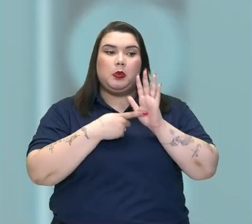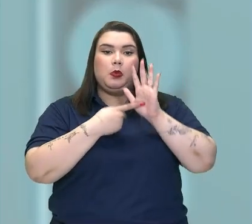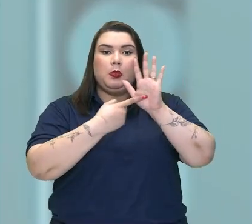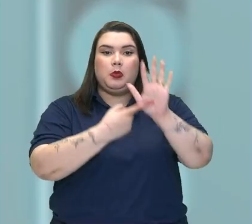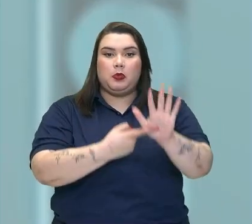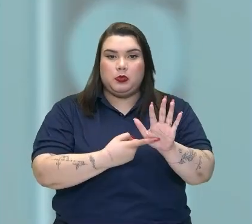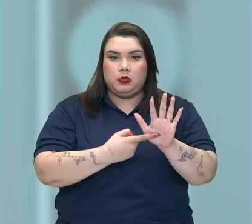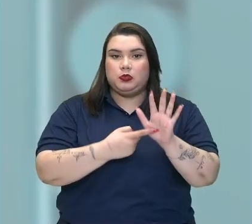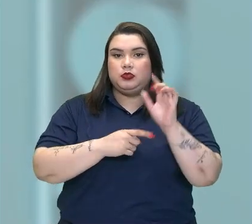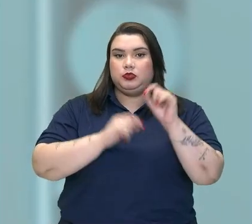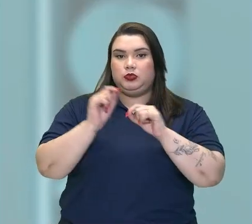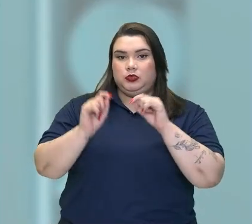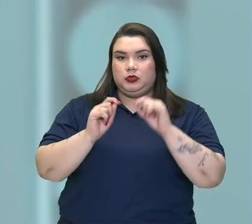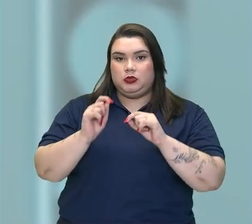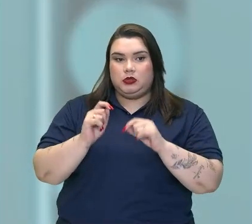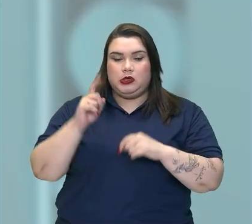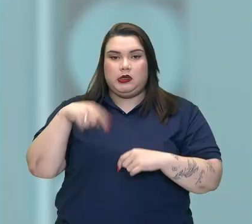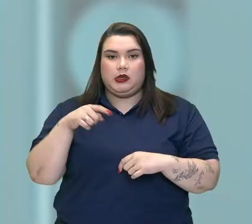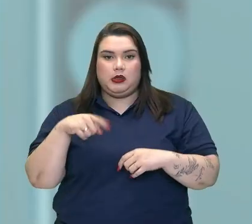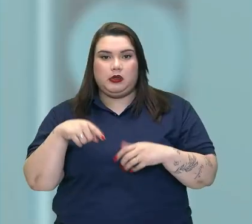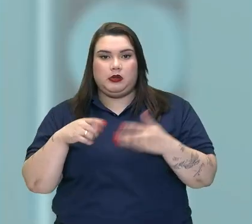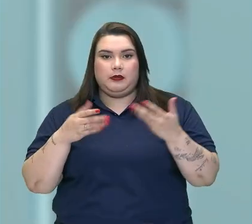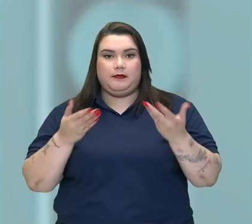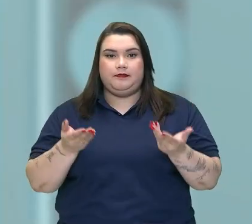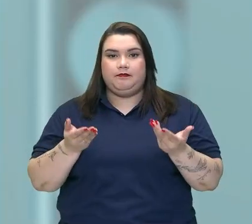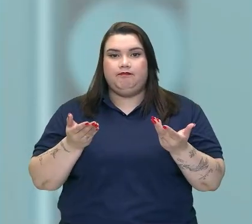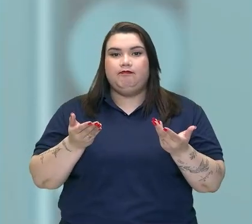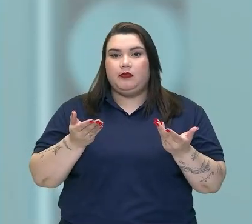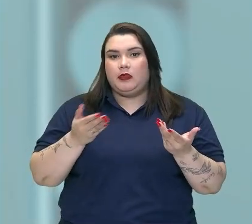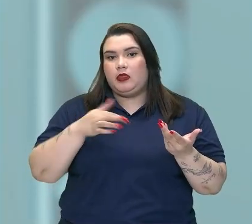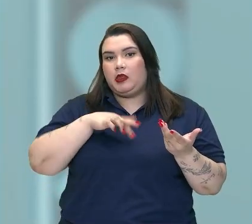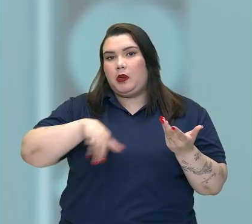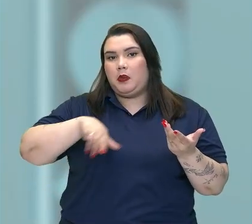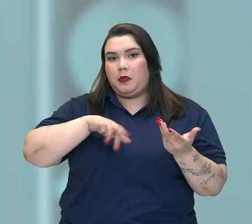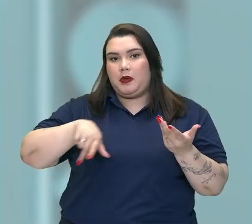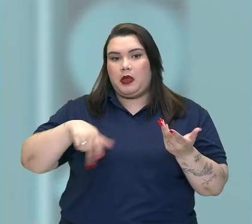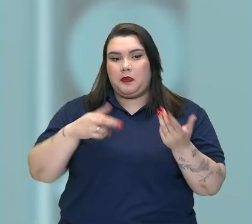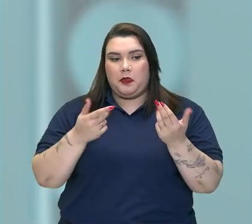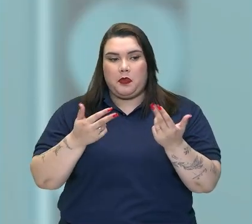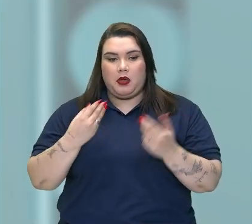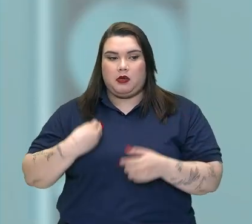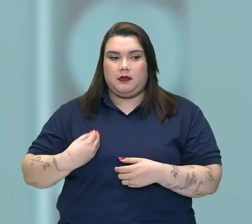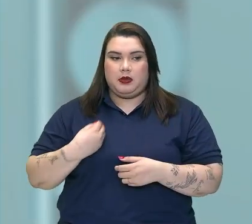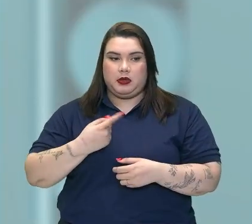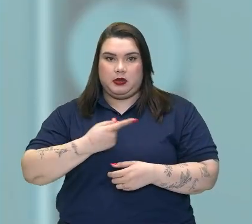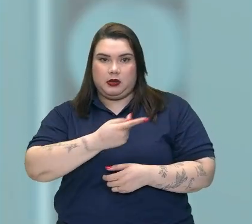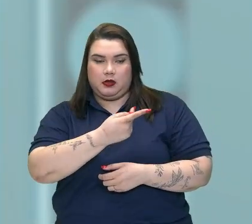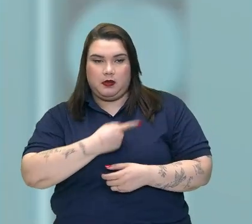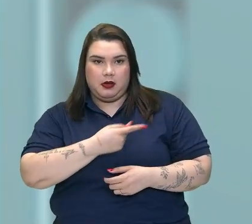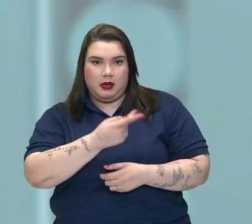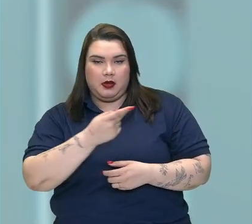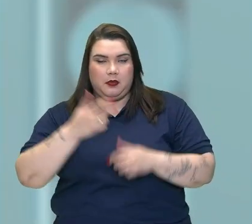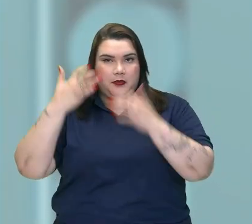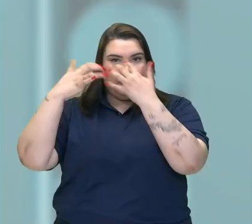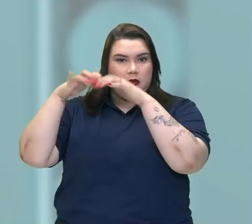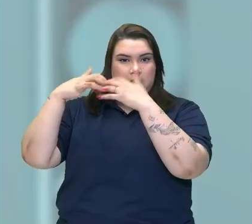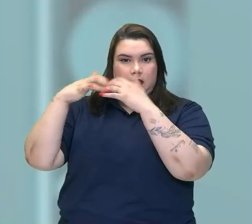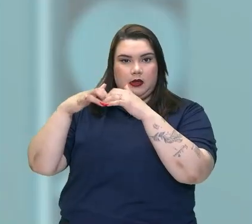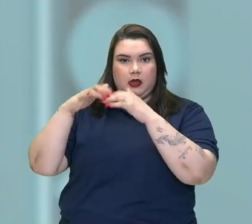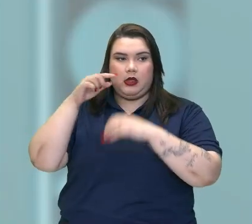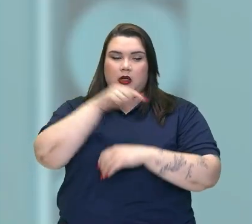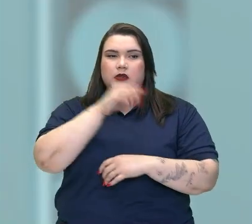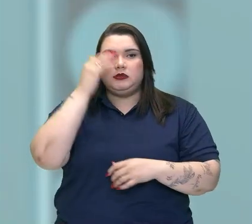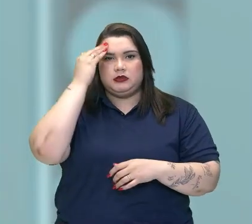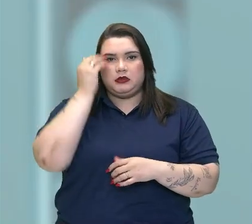essa questão de serem, digamos, não estarem na mesma realidade que a nossa, que elas não têm noção de